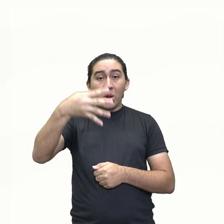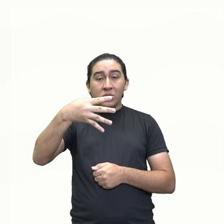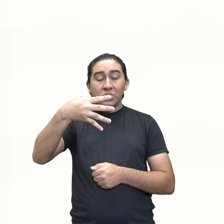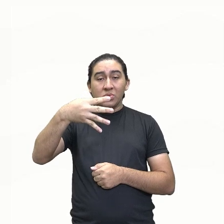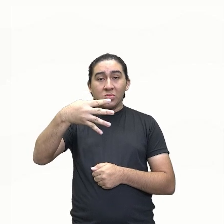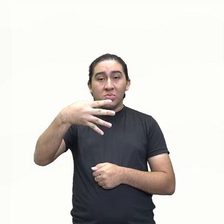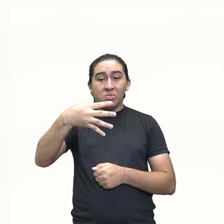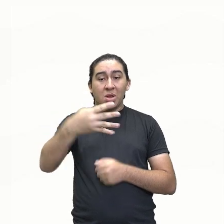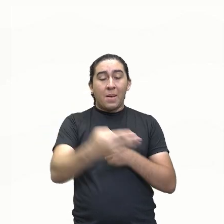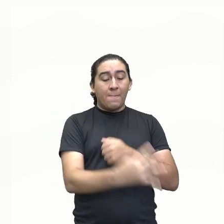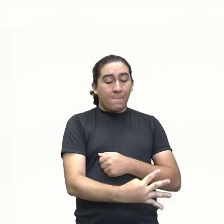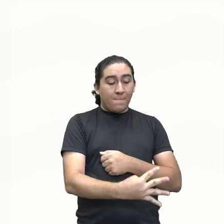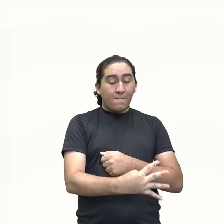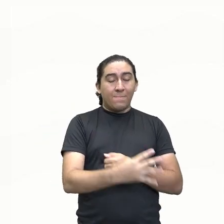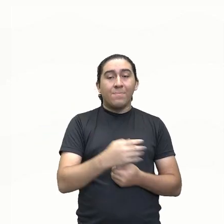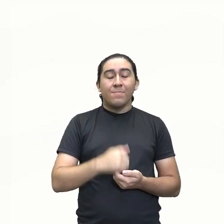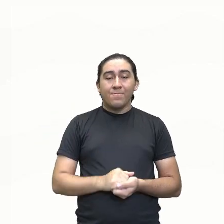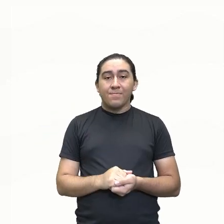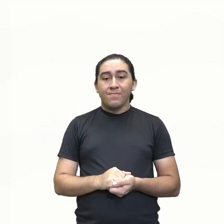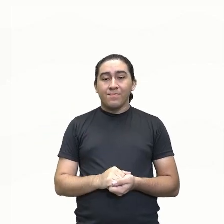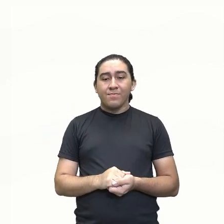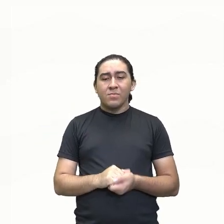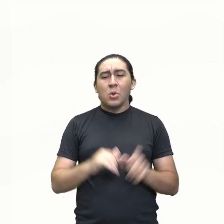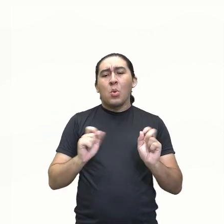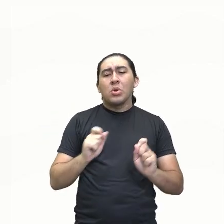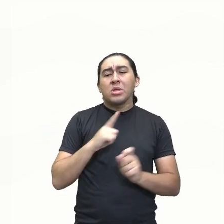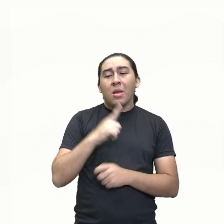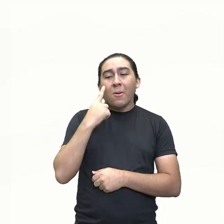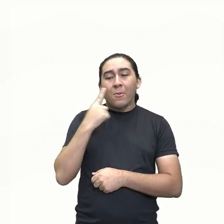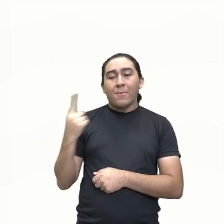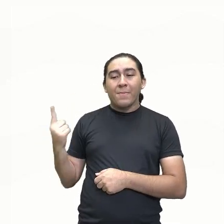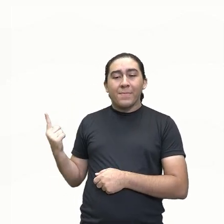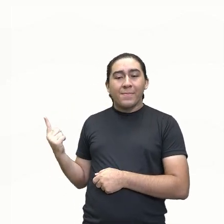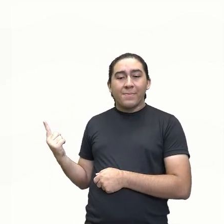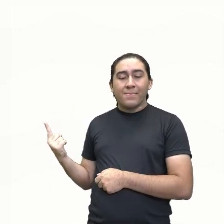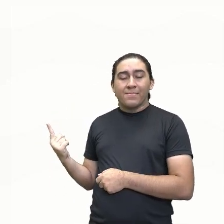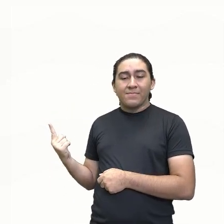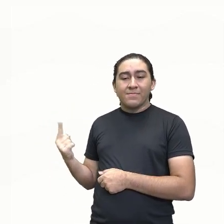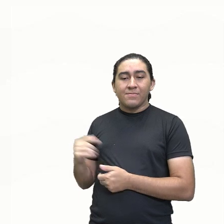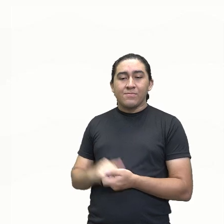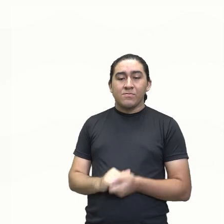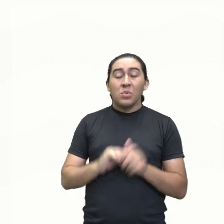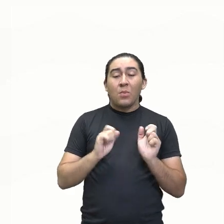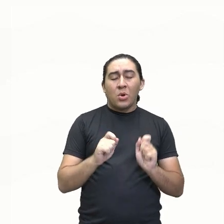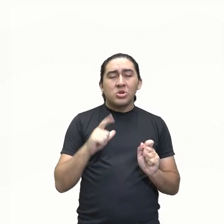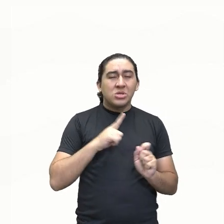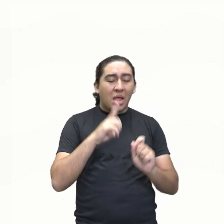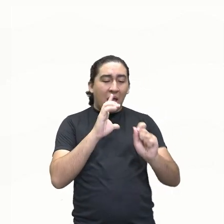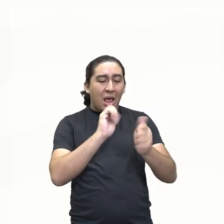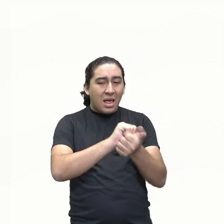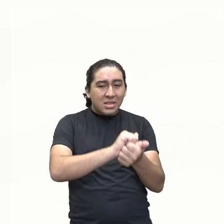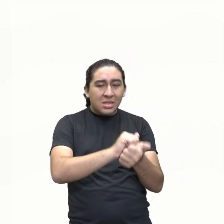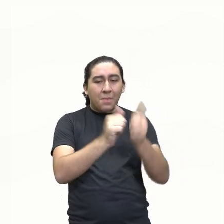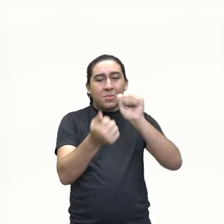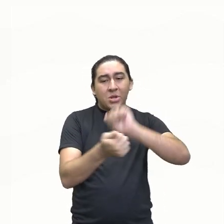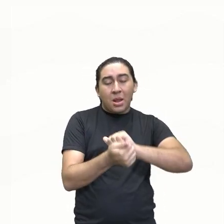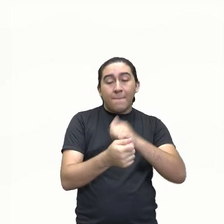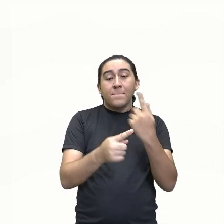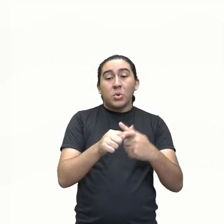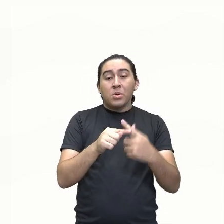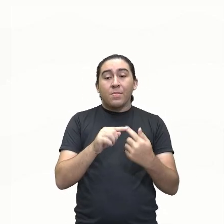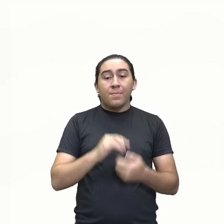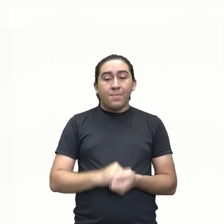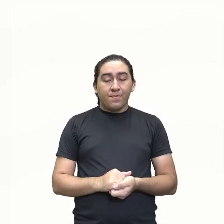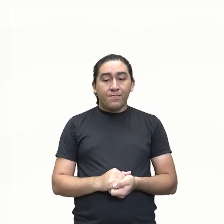na base 4. O que eu tenho aqui? Ora, eu posso melhorar. Porque 3